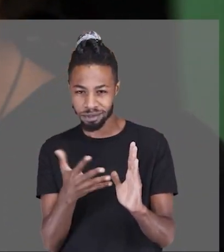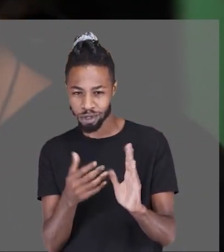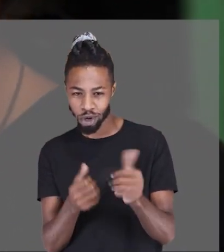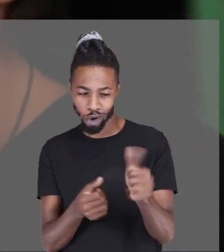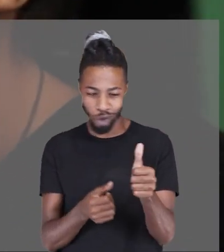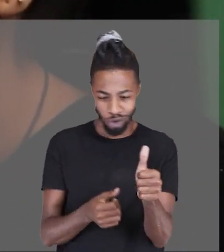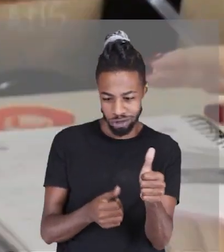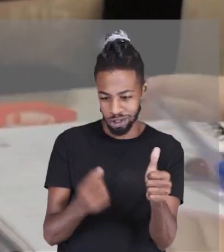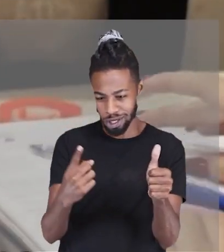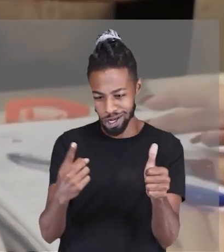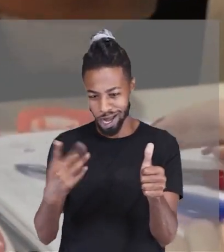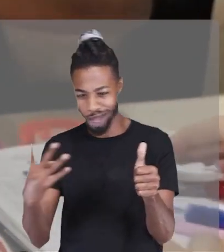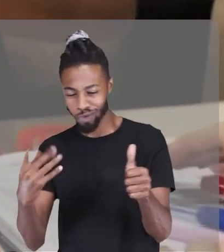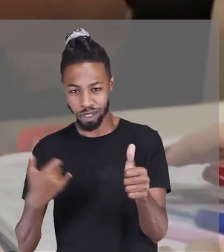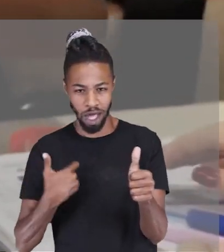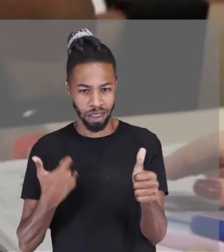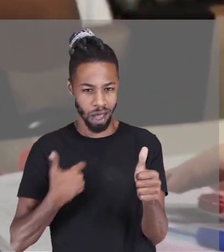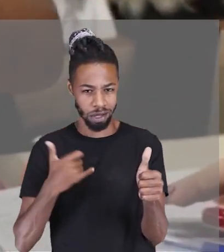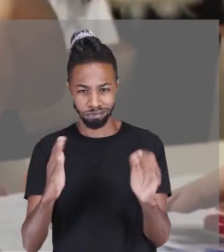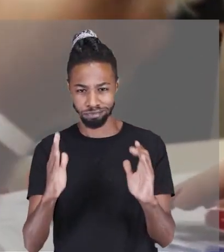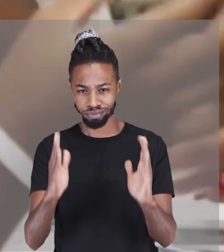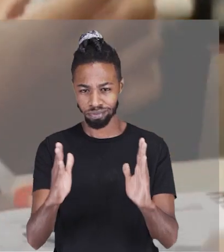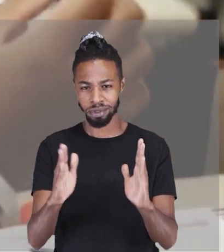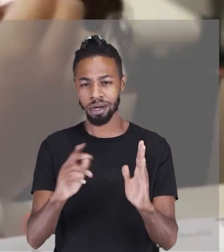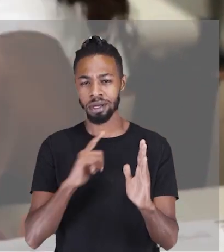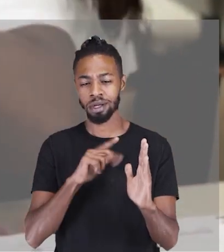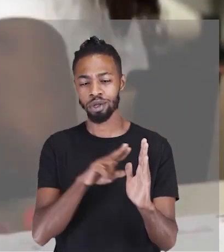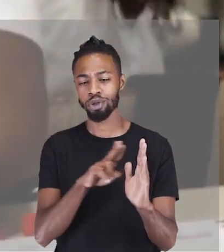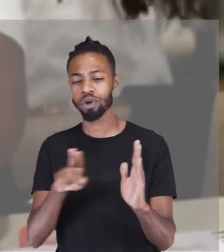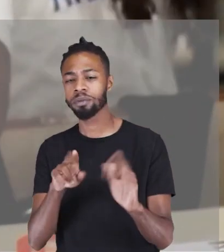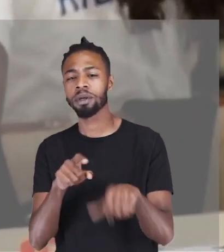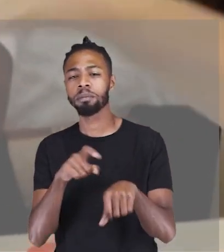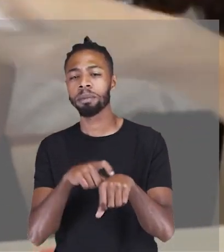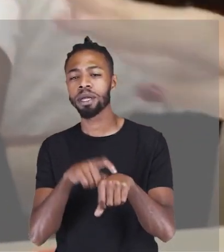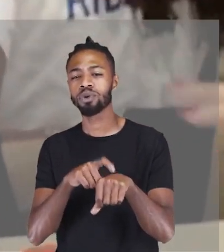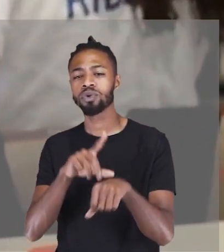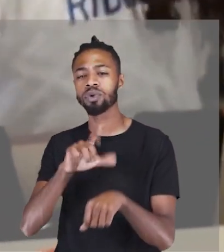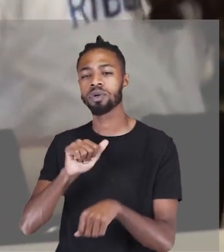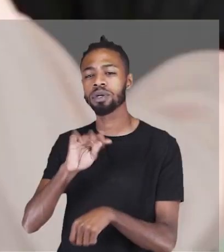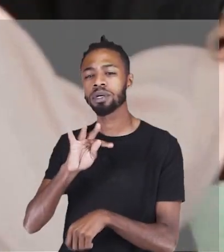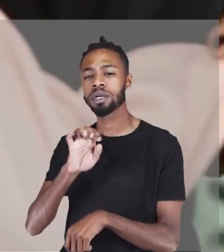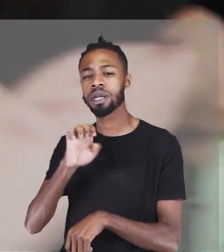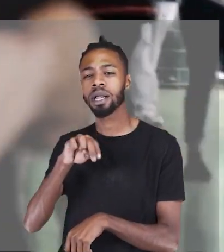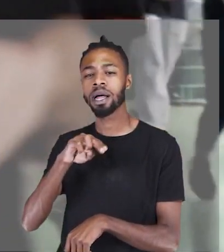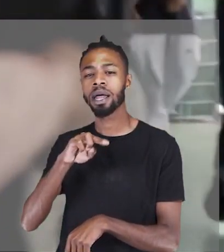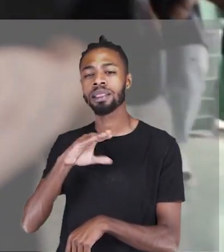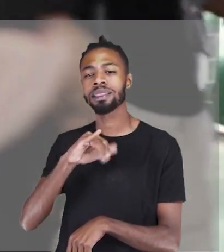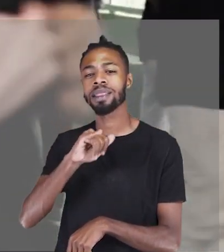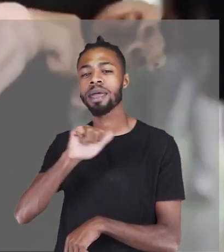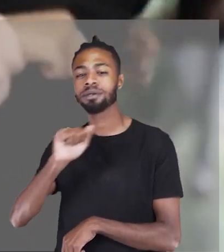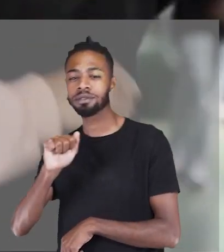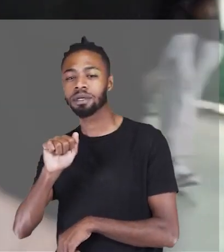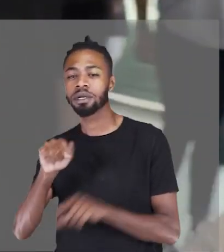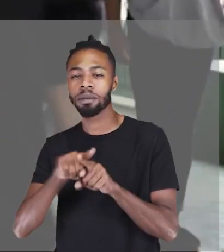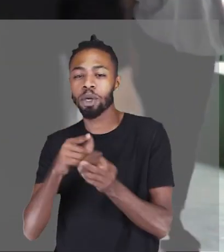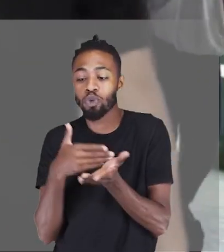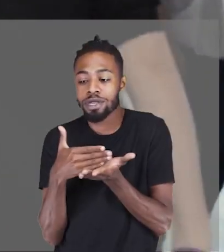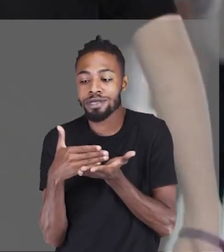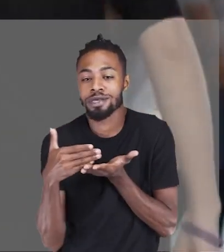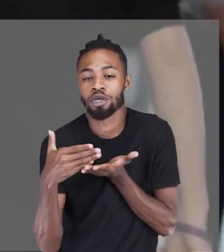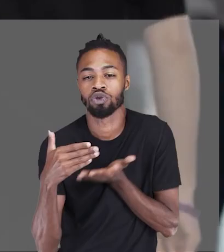for pensar entre os 11 e os 14 anos, que a gente chama de período da latência